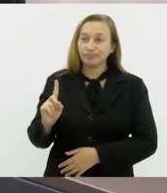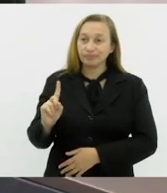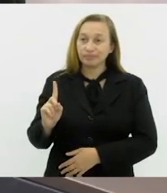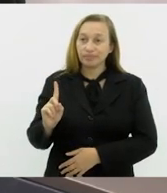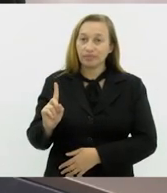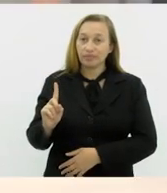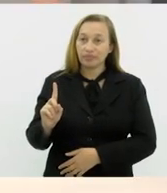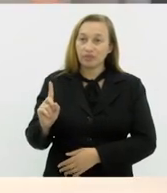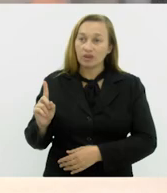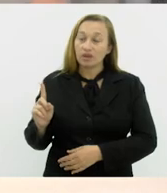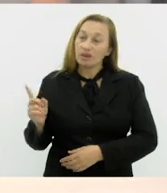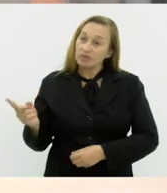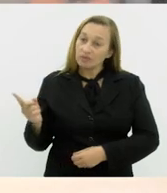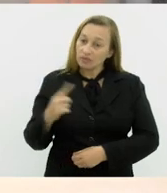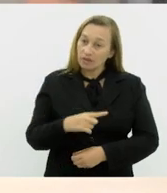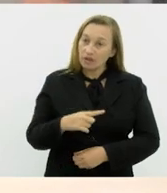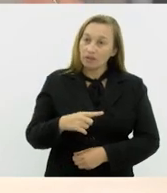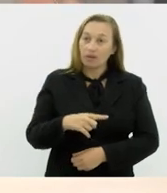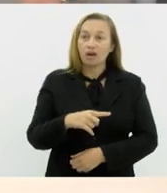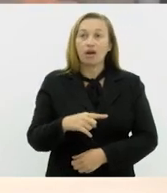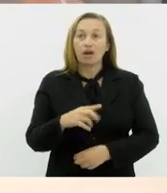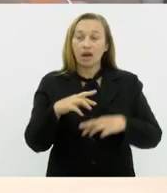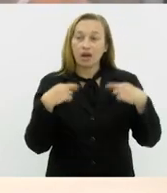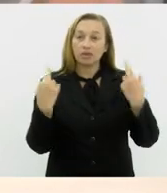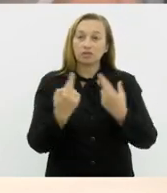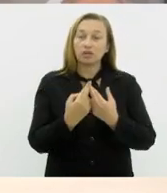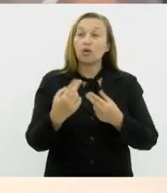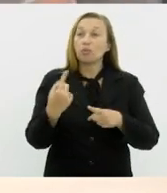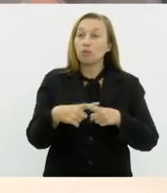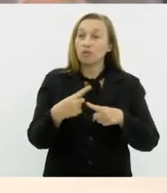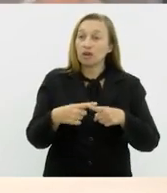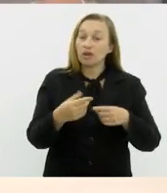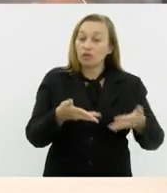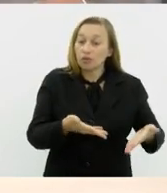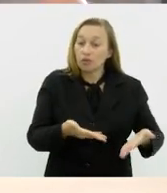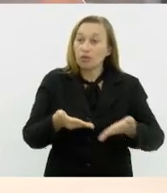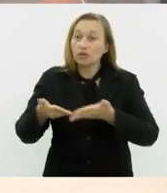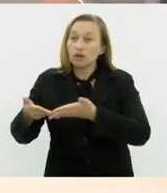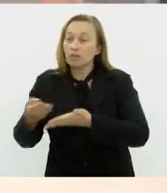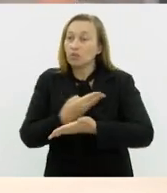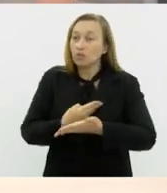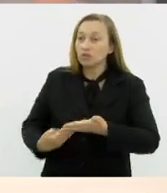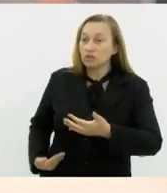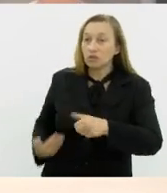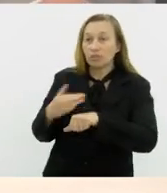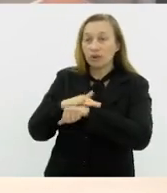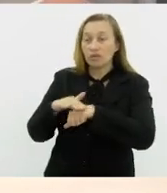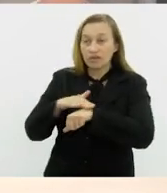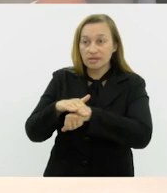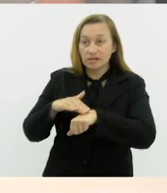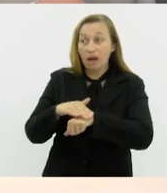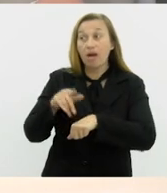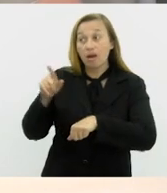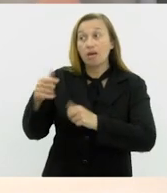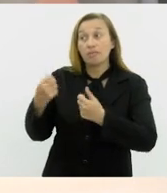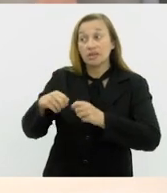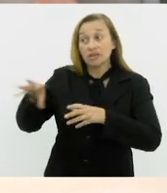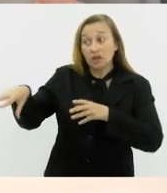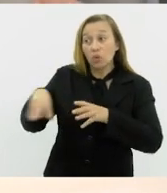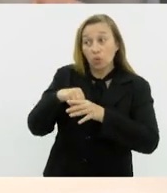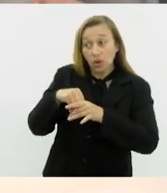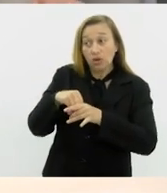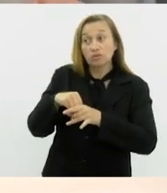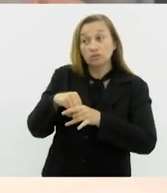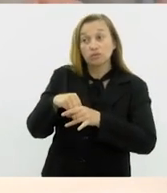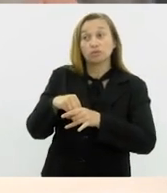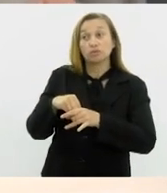governador. Inclusive, o presidente me mandou uma informação aqui, eu disse que já tinha até justificado isso. Ele tem que estar nessa reunião, porque